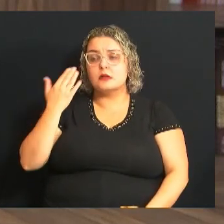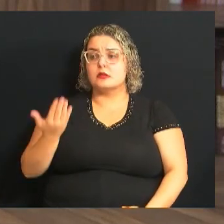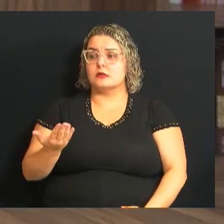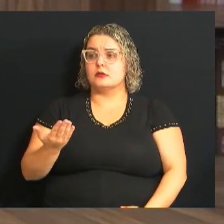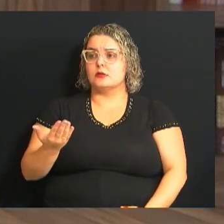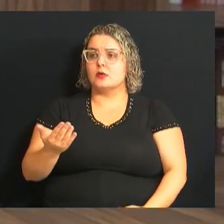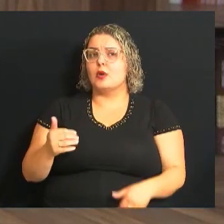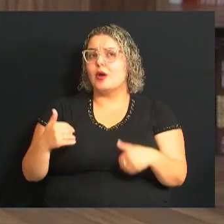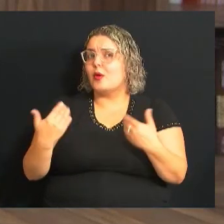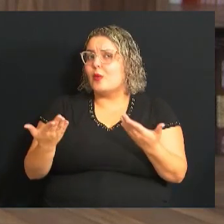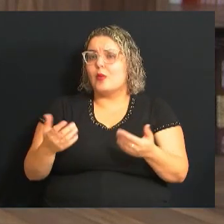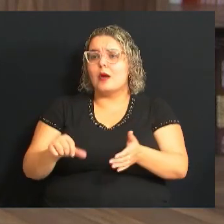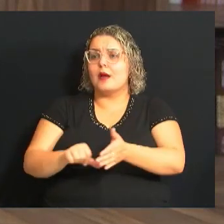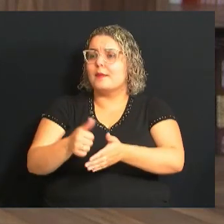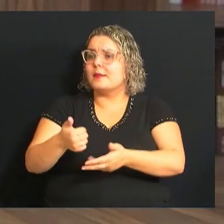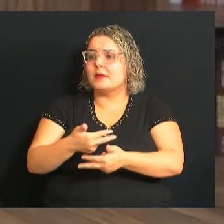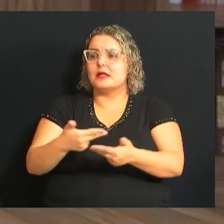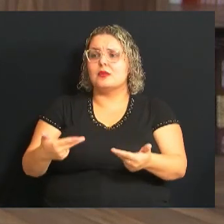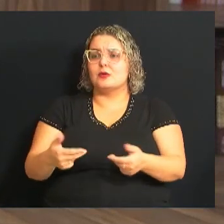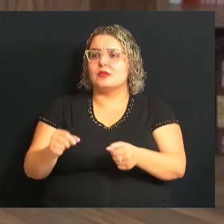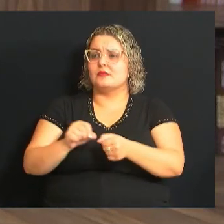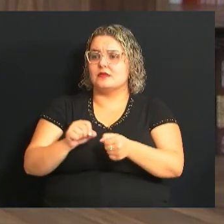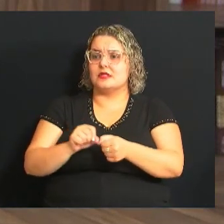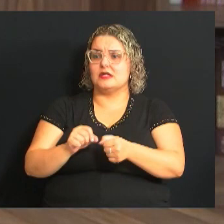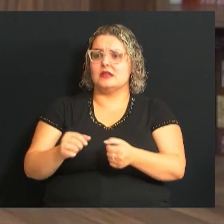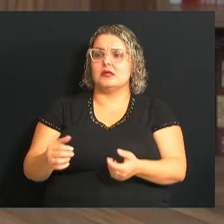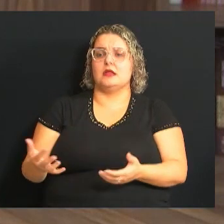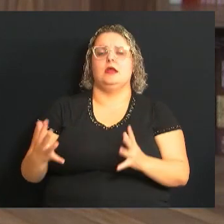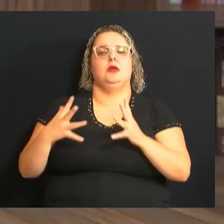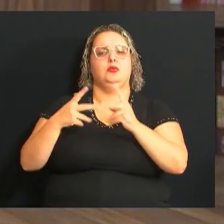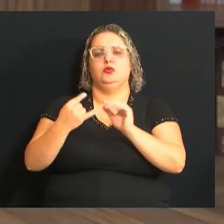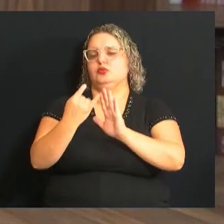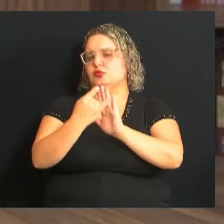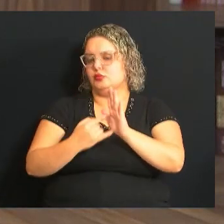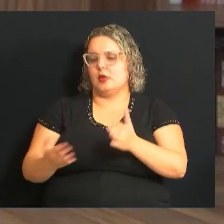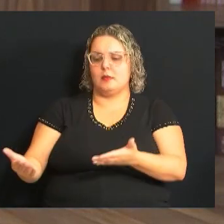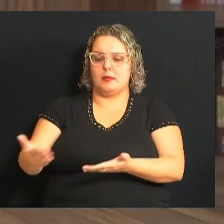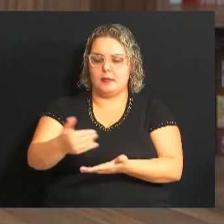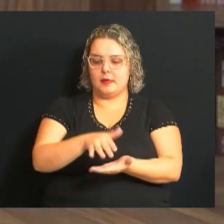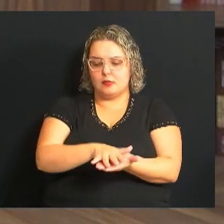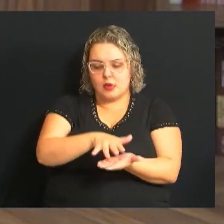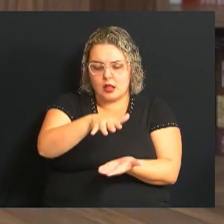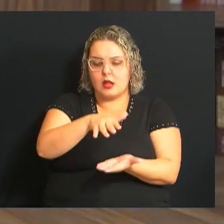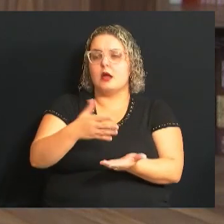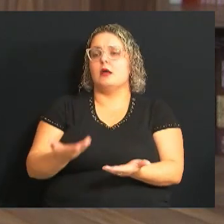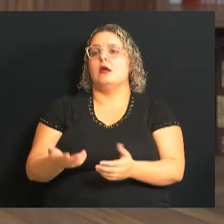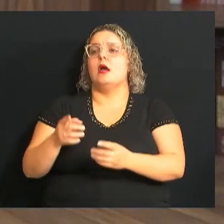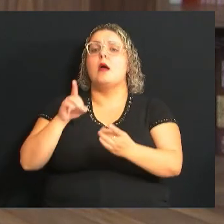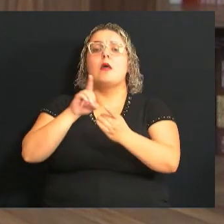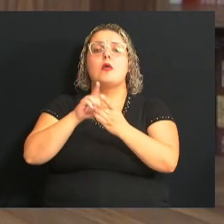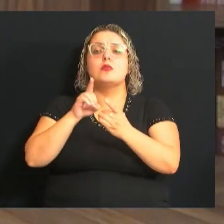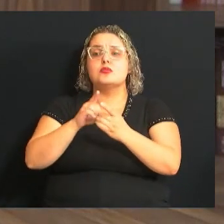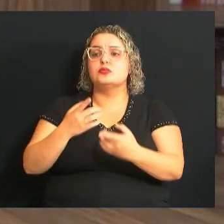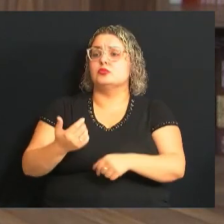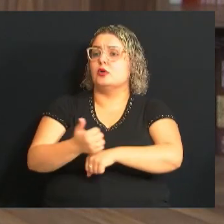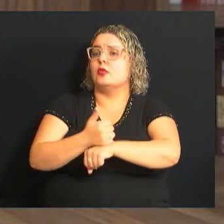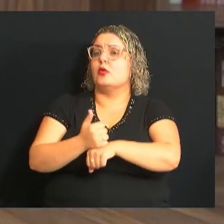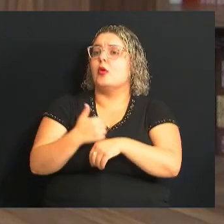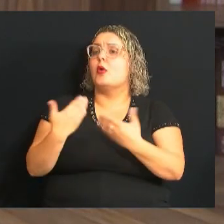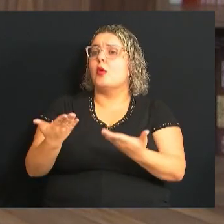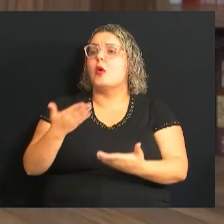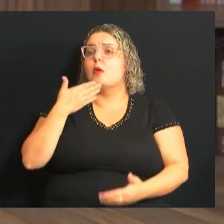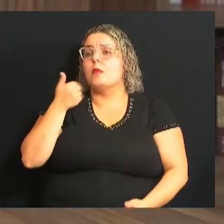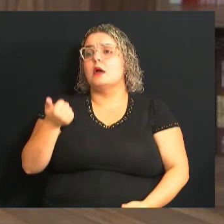qual o primeiro passo? É juntar os documentos? É consultar um profissional? Qual a melhor coisa a se fazer nesse momento